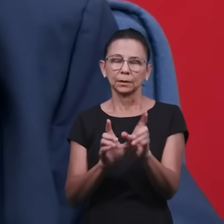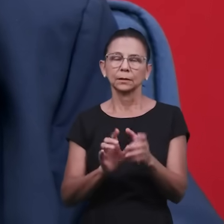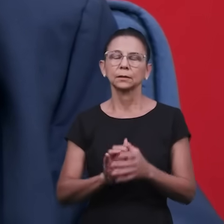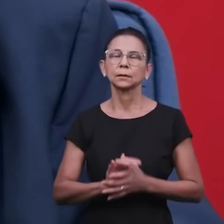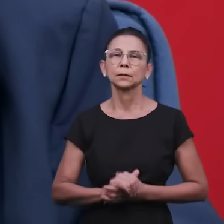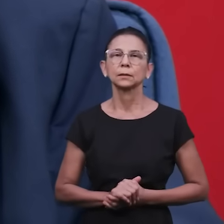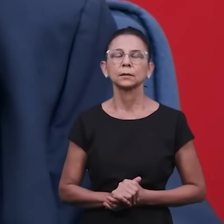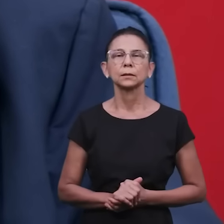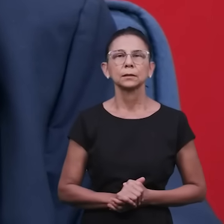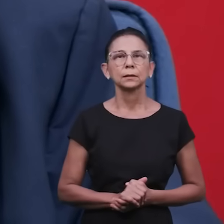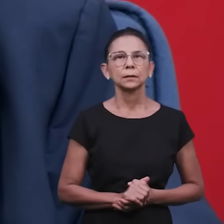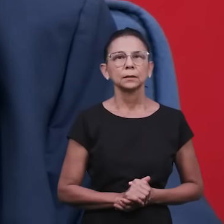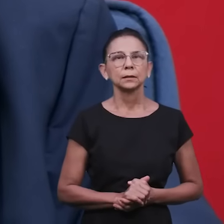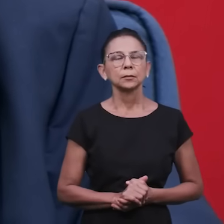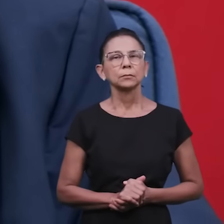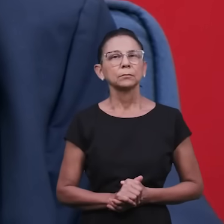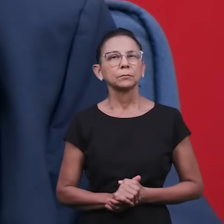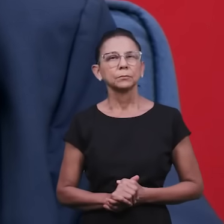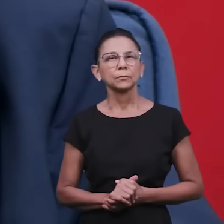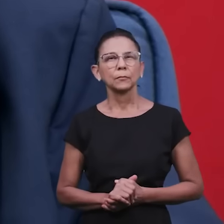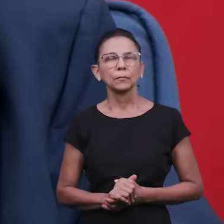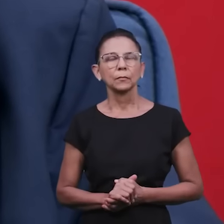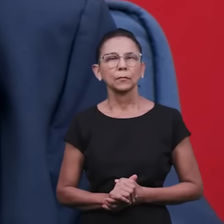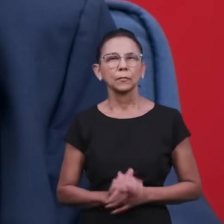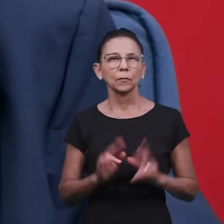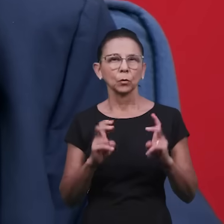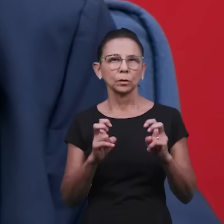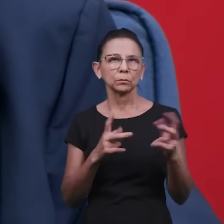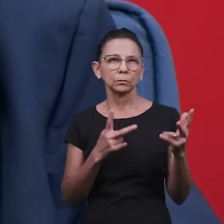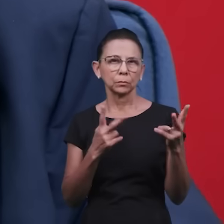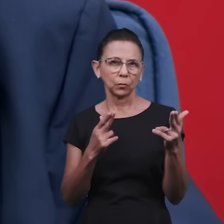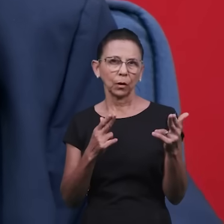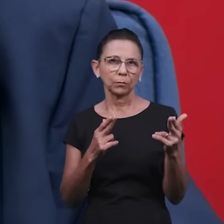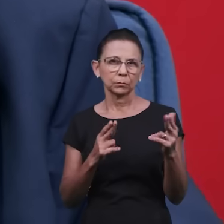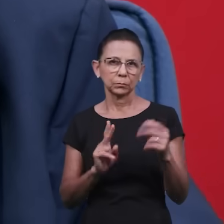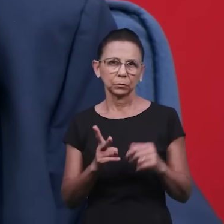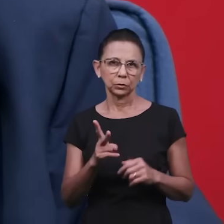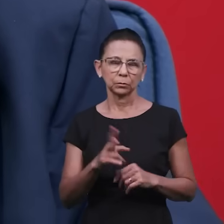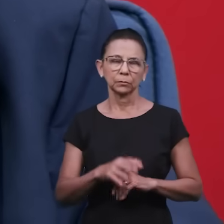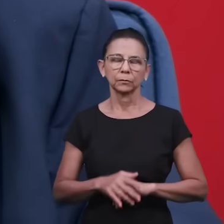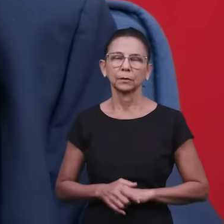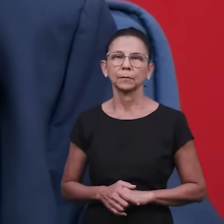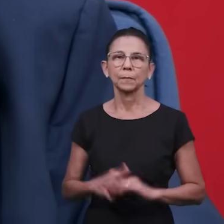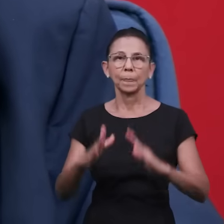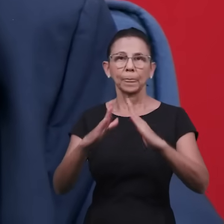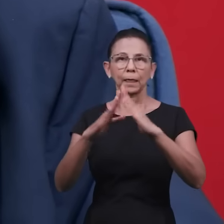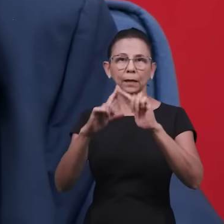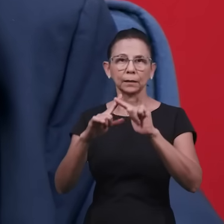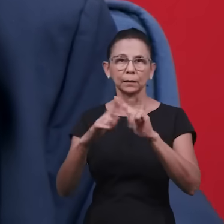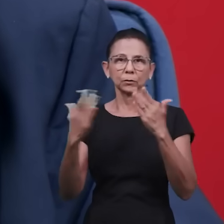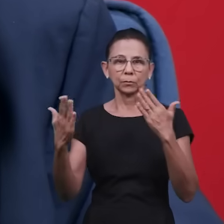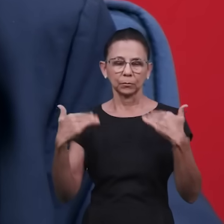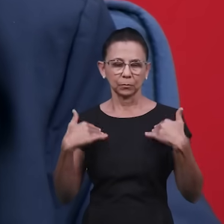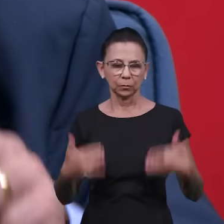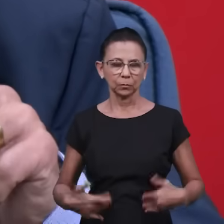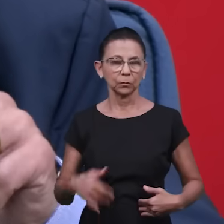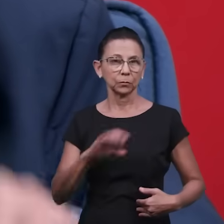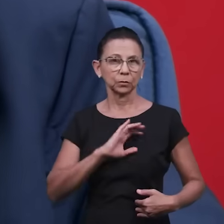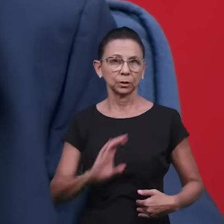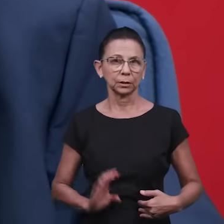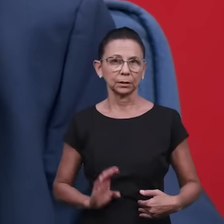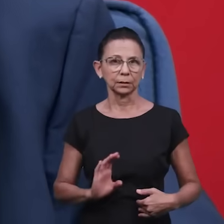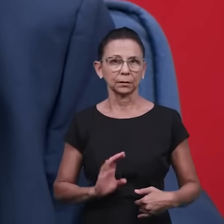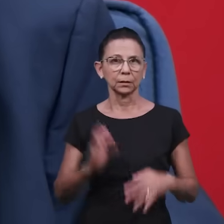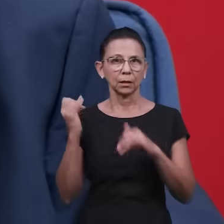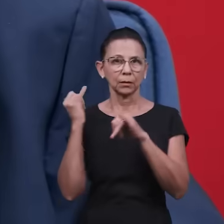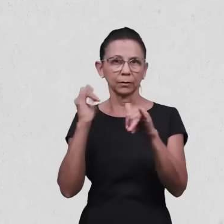Nós vamos continuar com o assunto que temos tratado até agora, que é a Igreja Corpo de Cristo,